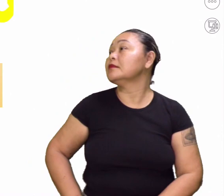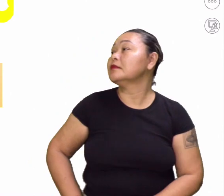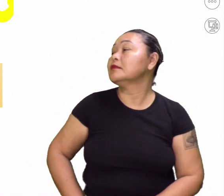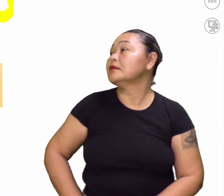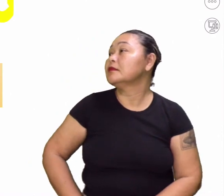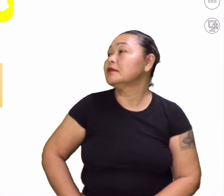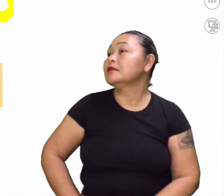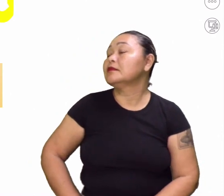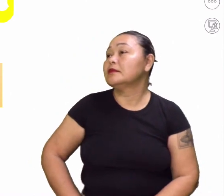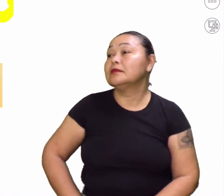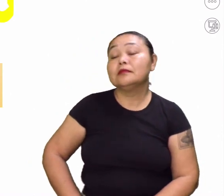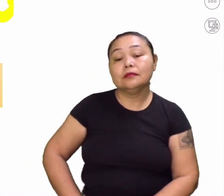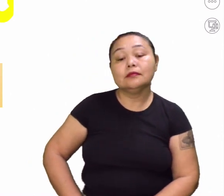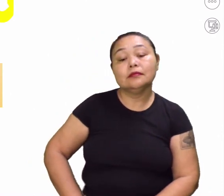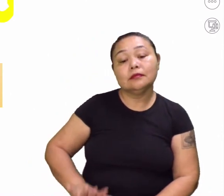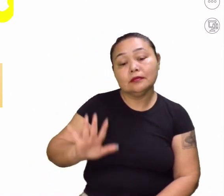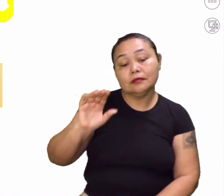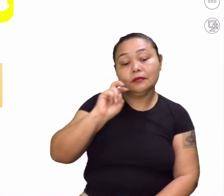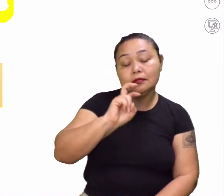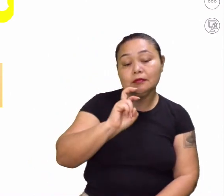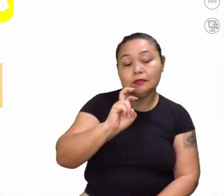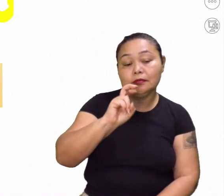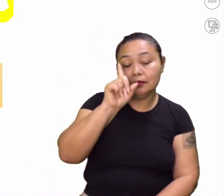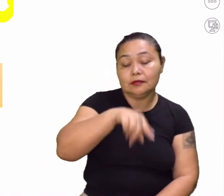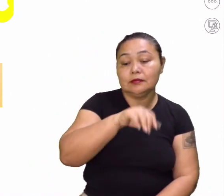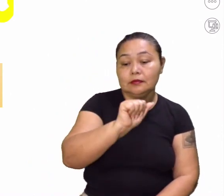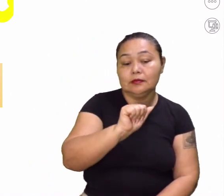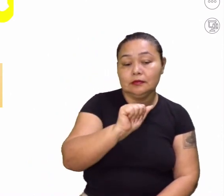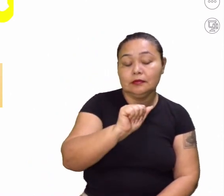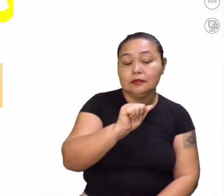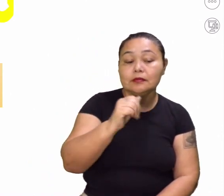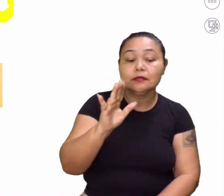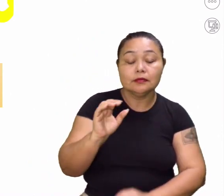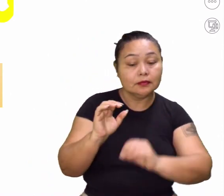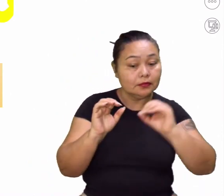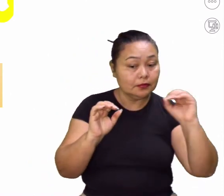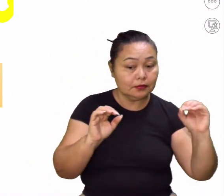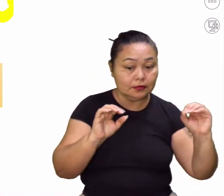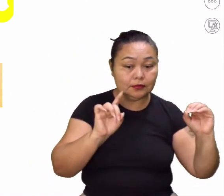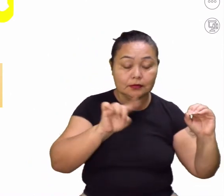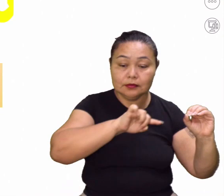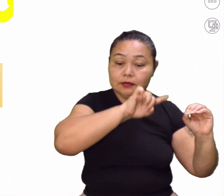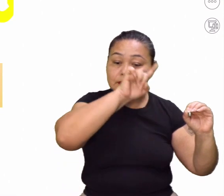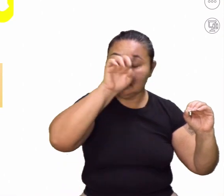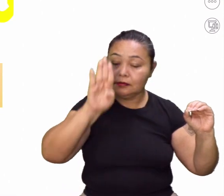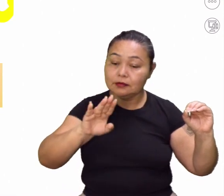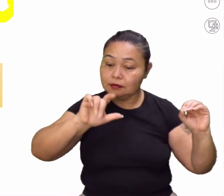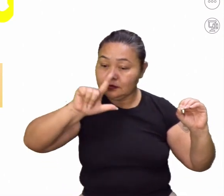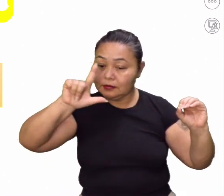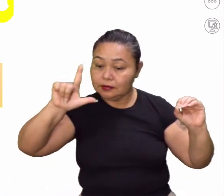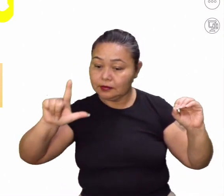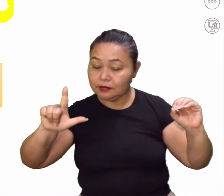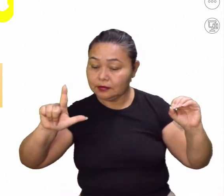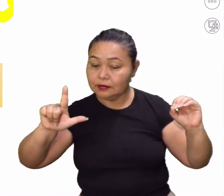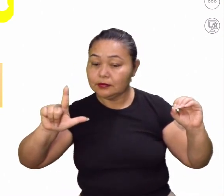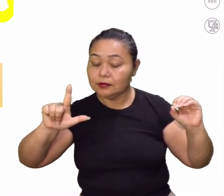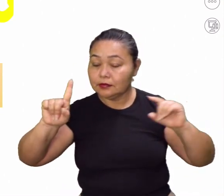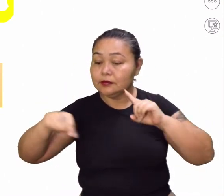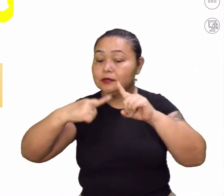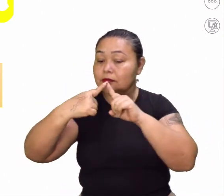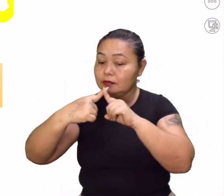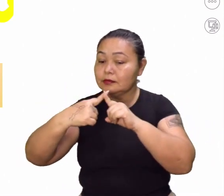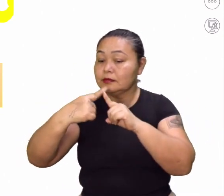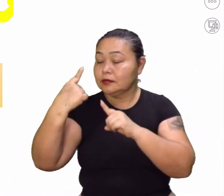determinado local. Enquanto é 5 horas lá no ponto A, que está mais oeste, no ponto B, que está mais a leste, vai ser 1